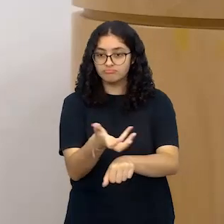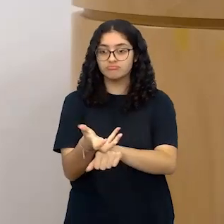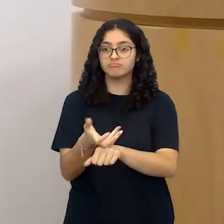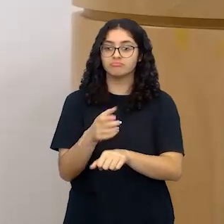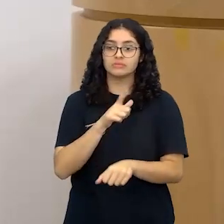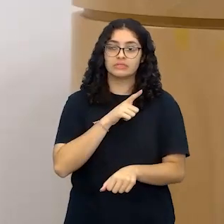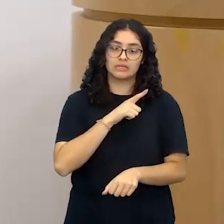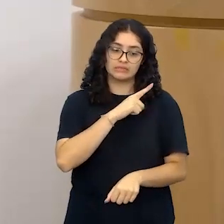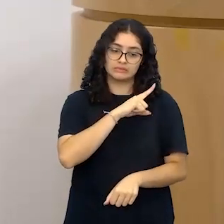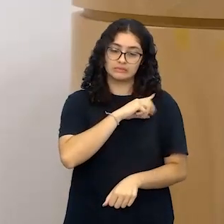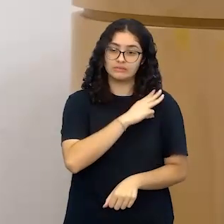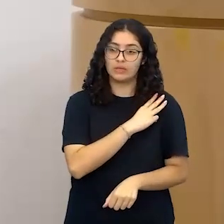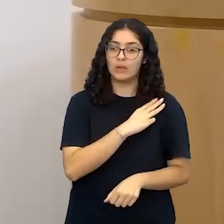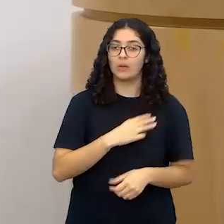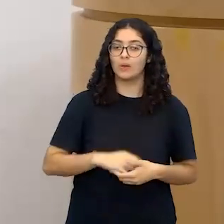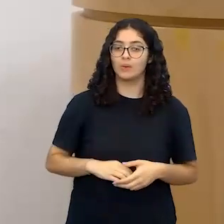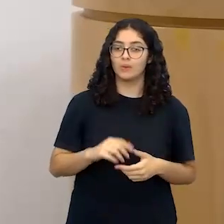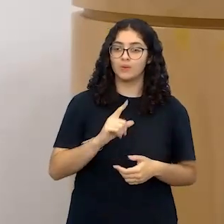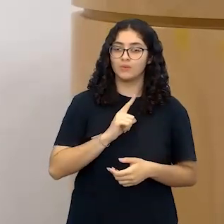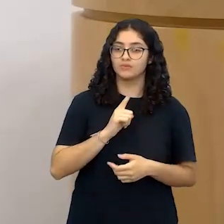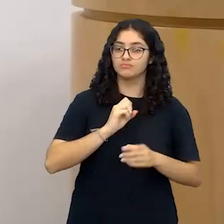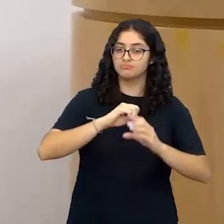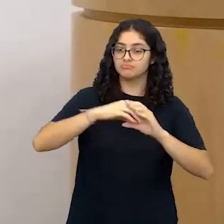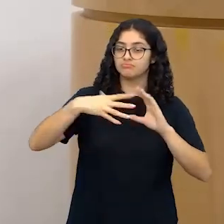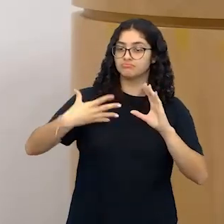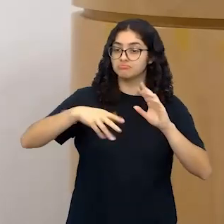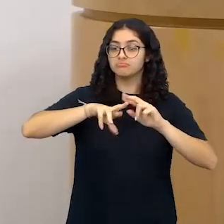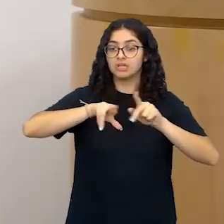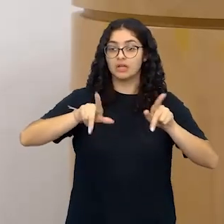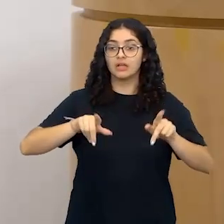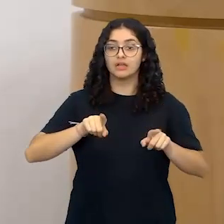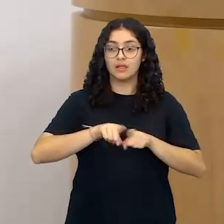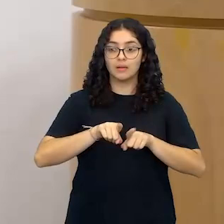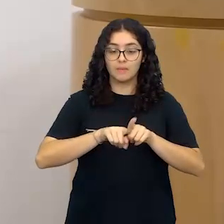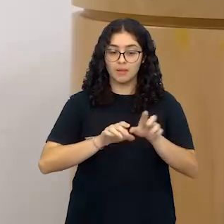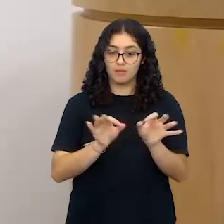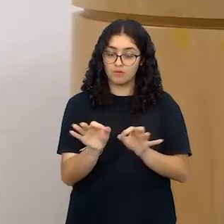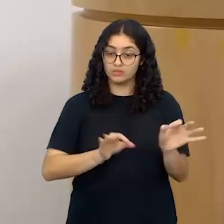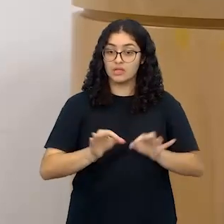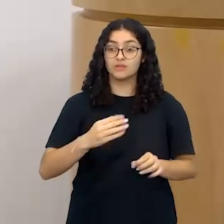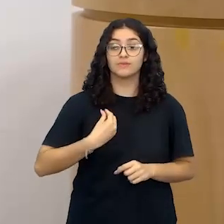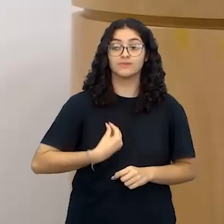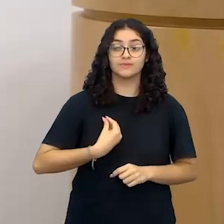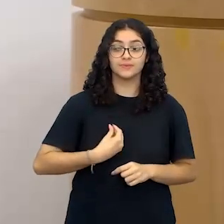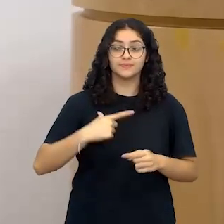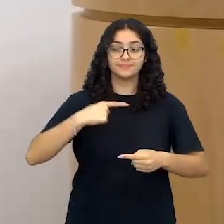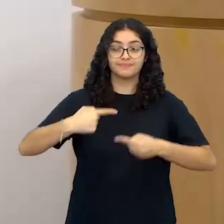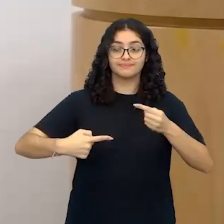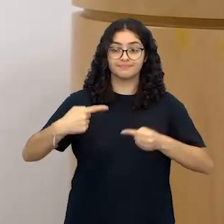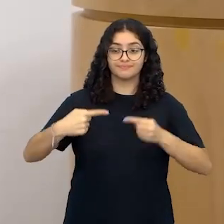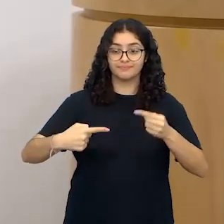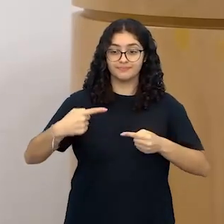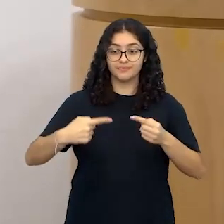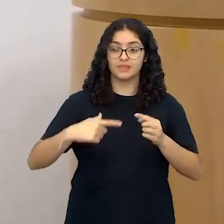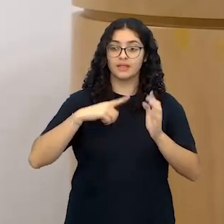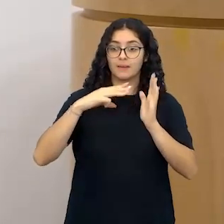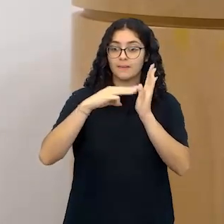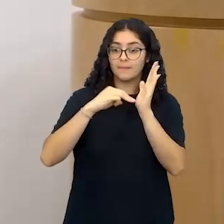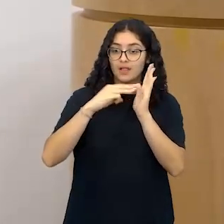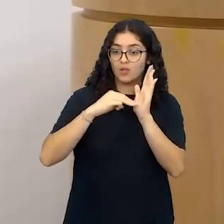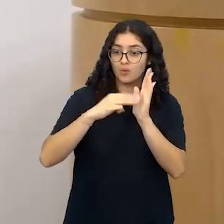ensino médio aí tendo características distintas, o projeto de vida, os debates também com